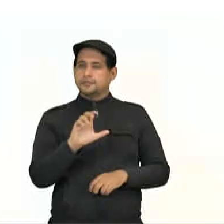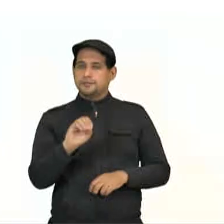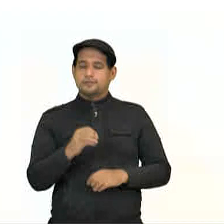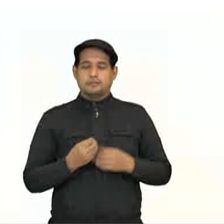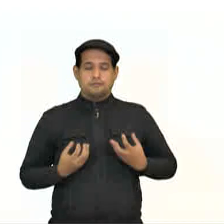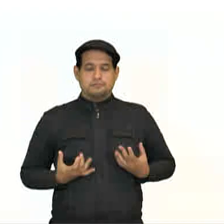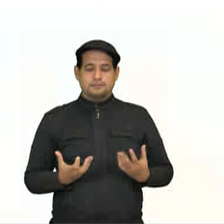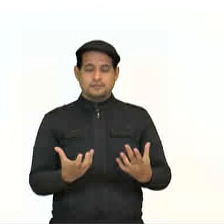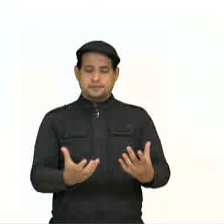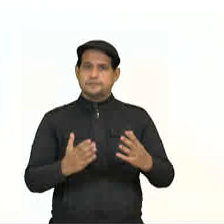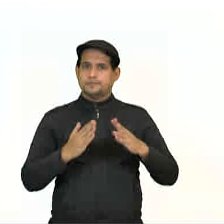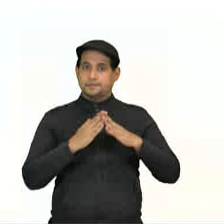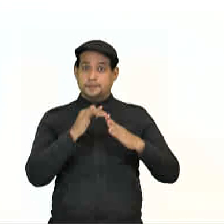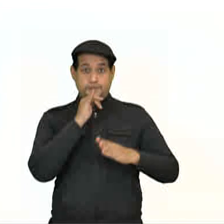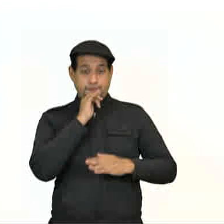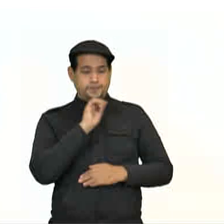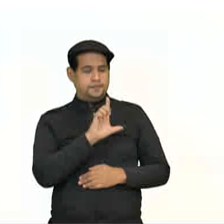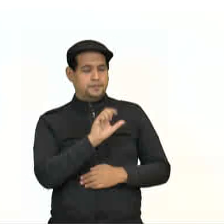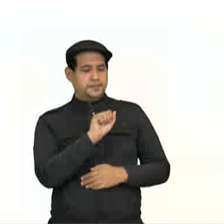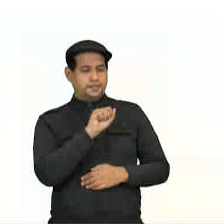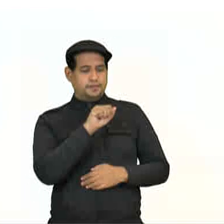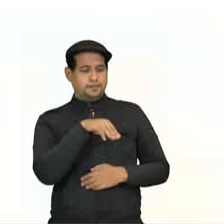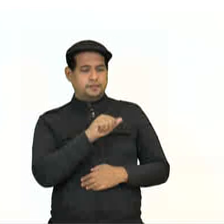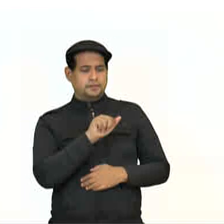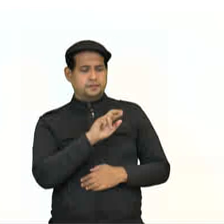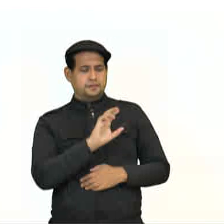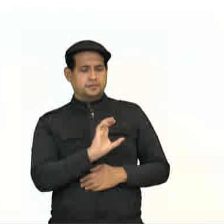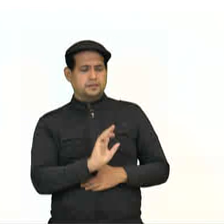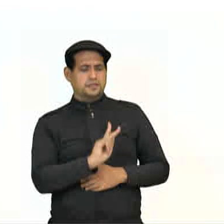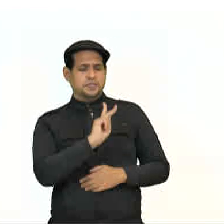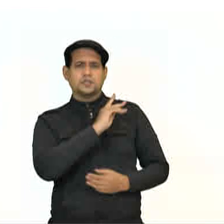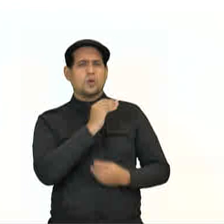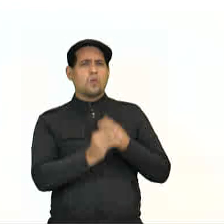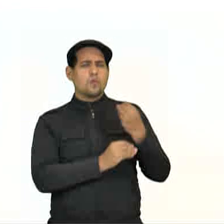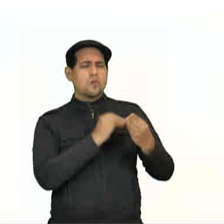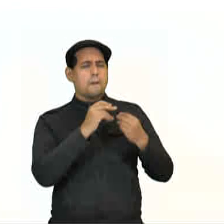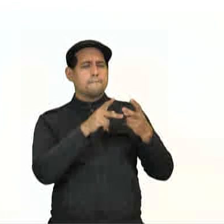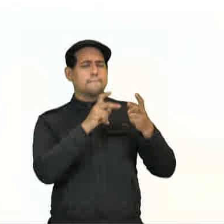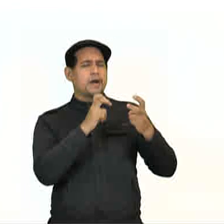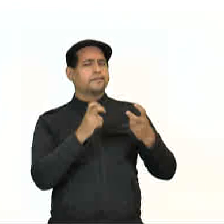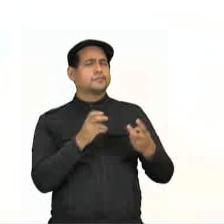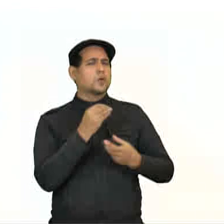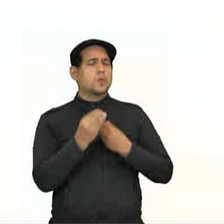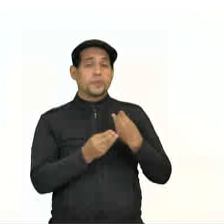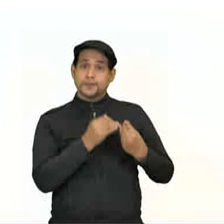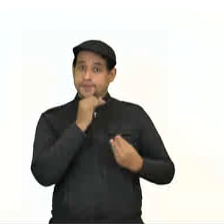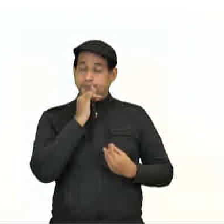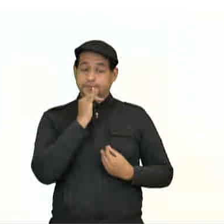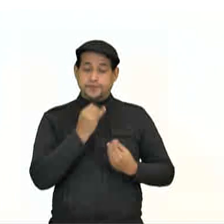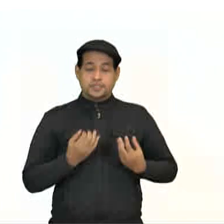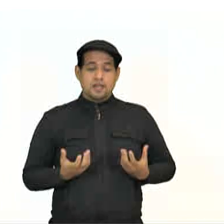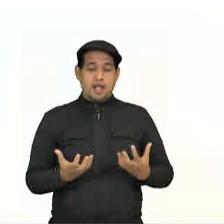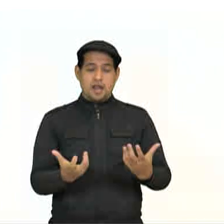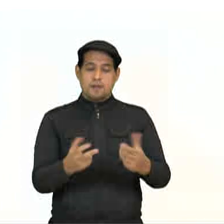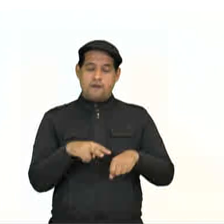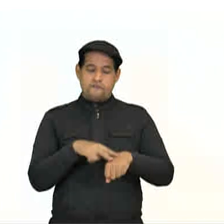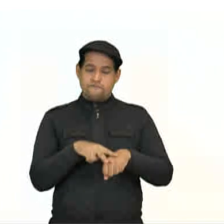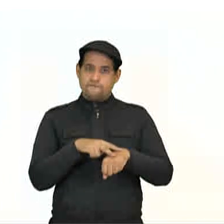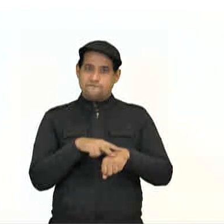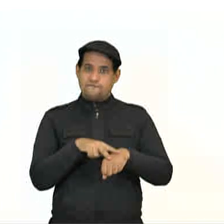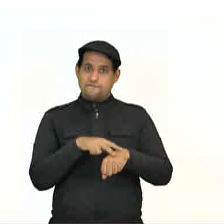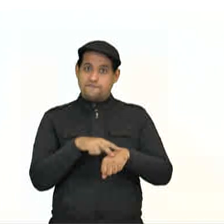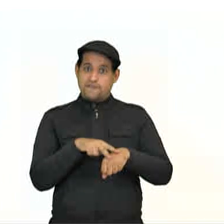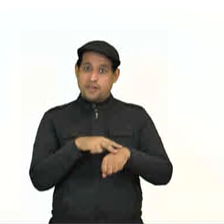casa, Lamarck, como que ele interpretaria essa condição? Ele falava que como a grama era verde, os